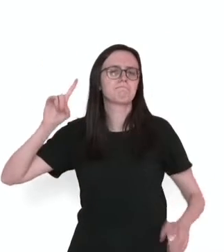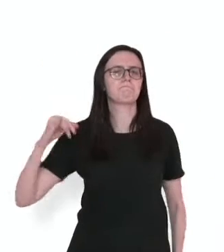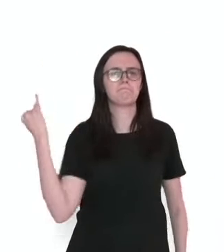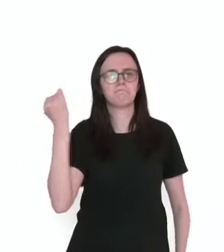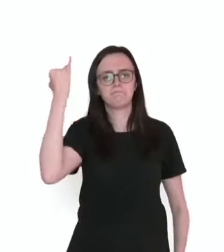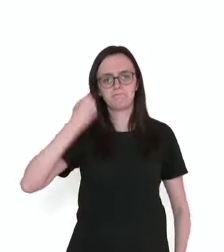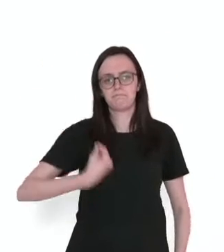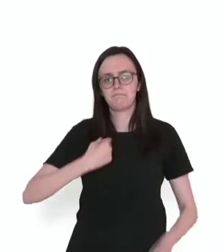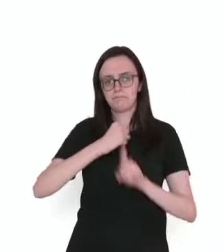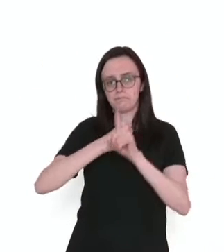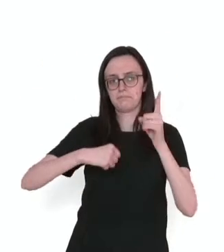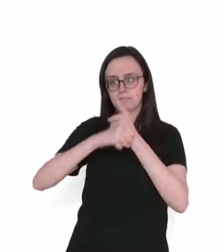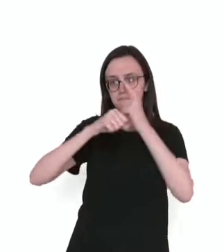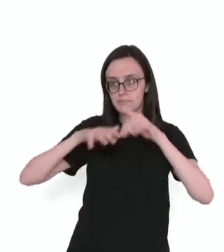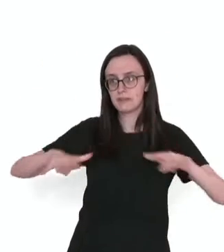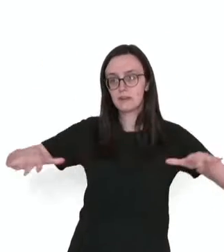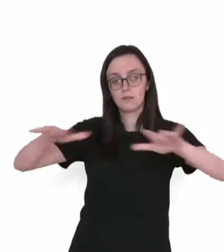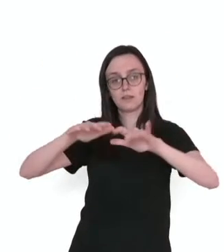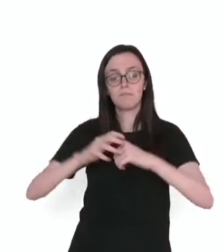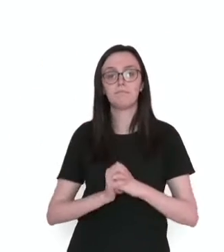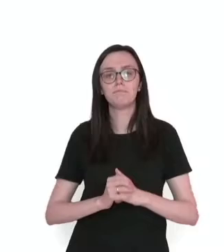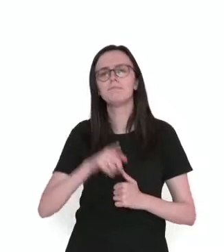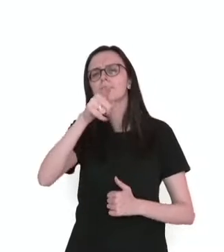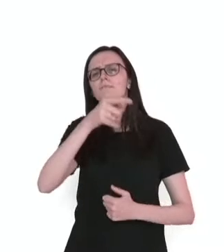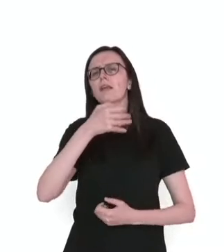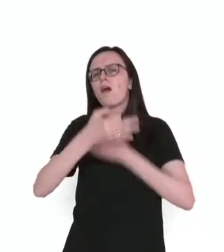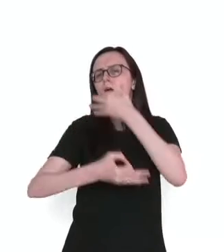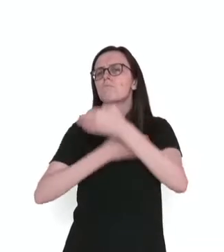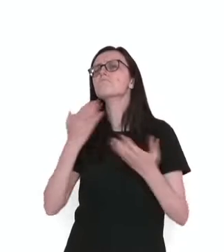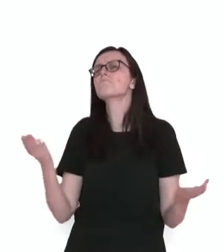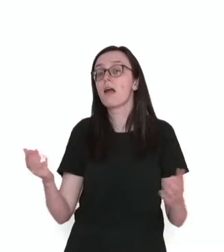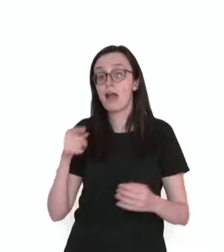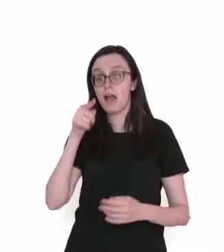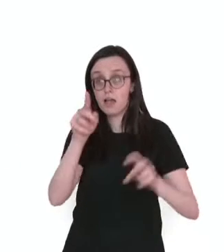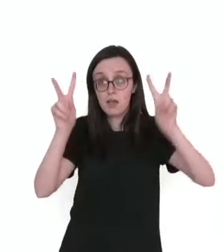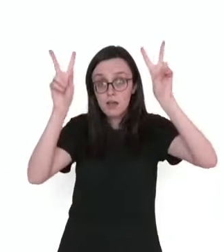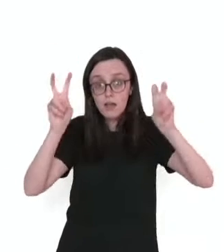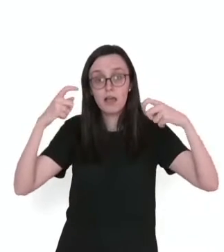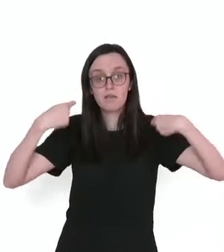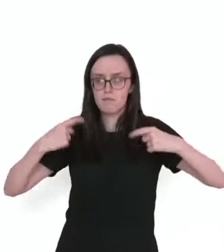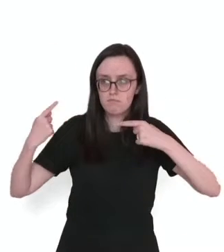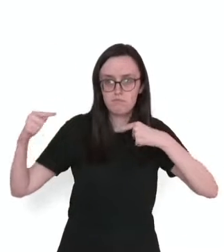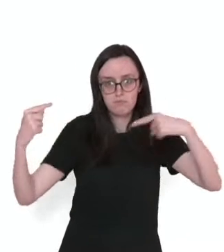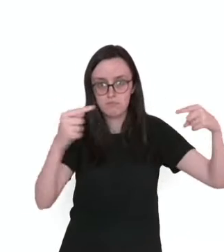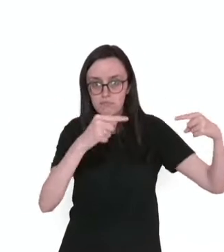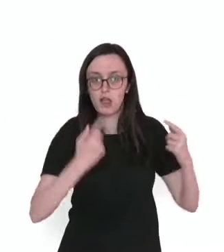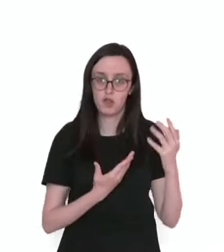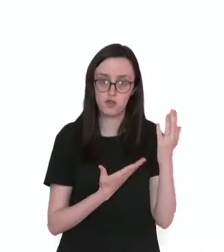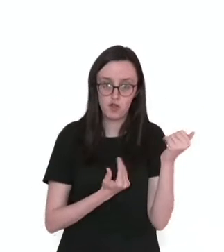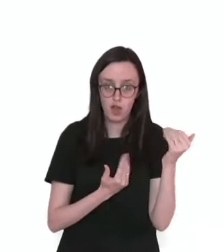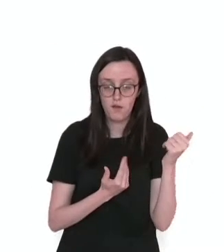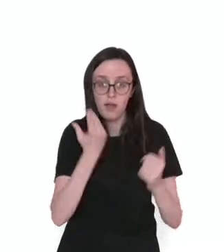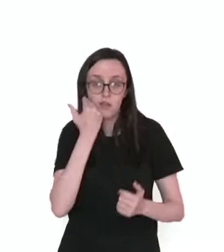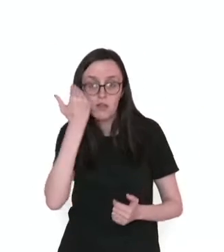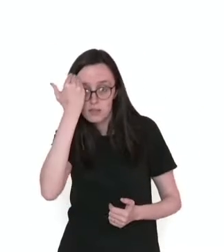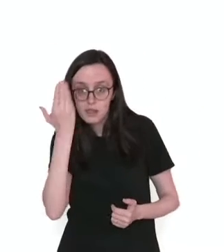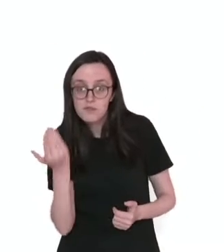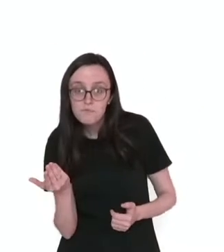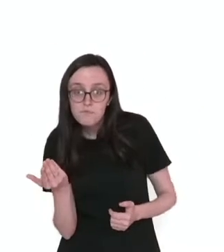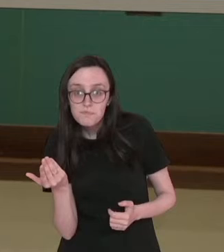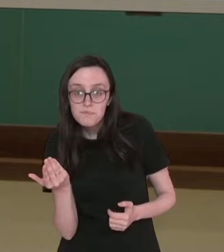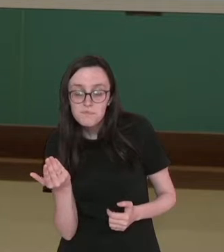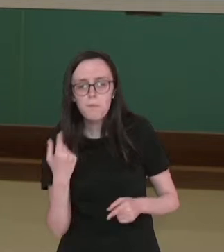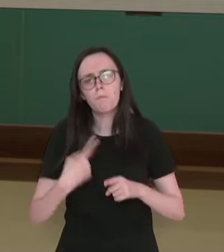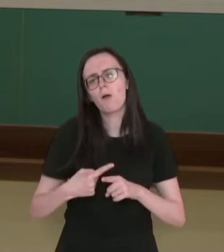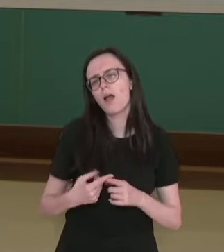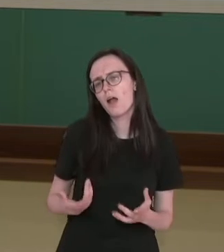para a sociedade. Na sua opinião, este tema deve ser debatido com os jovens e adolescentes?